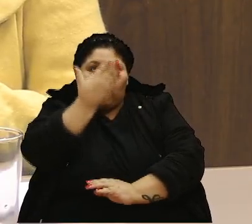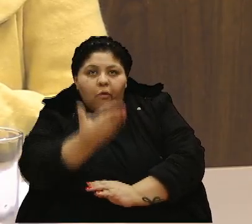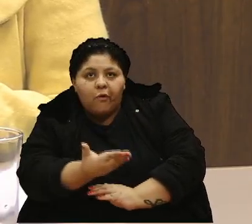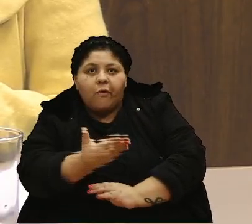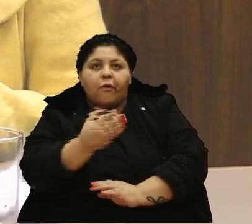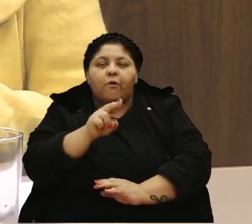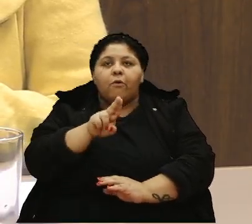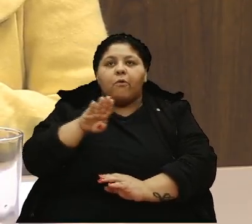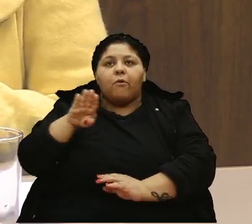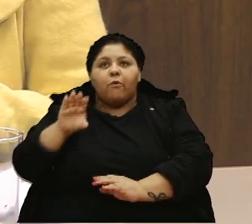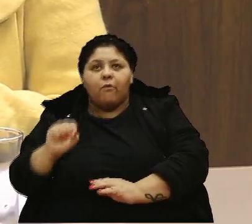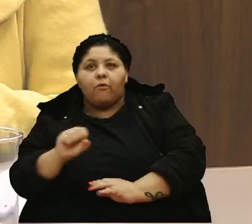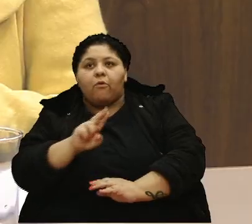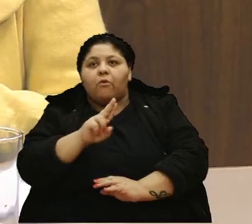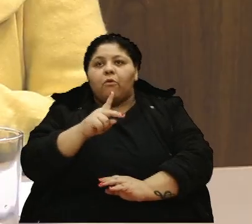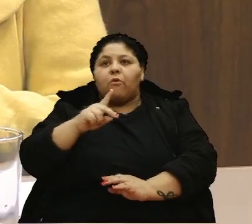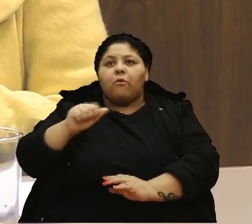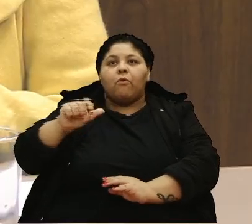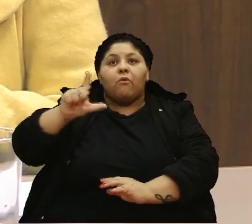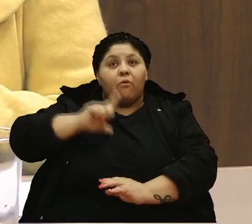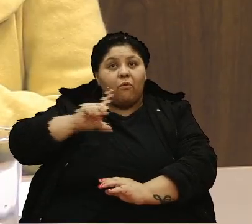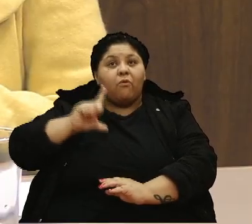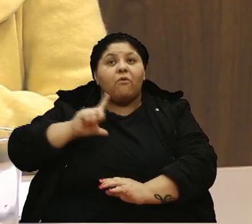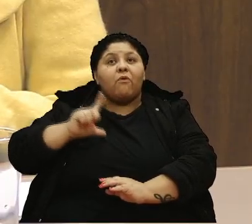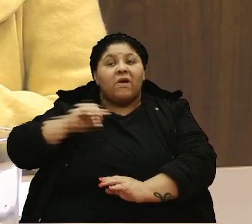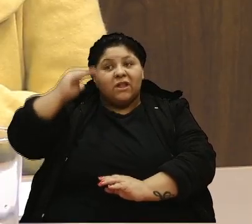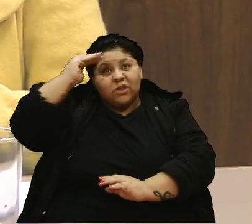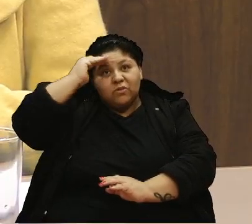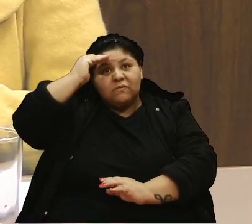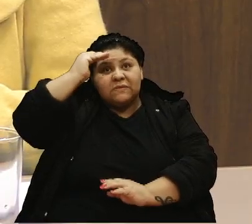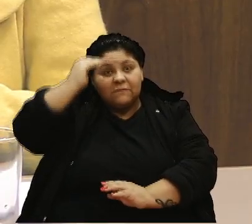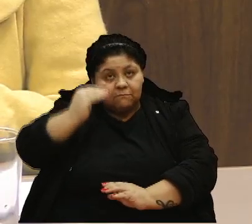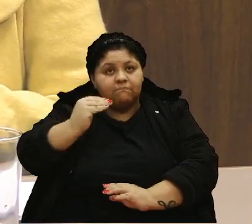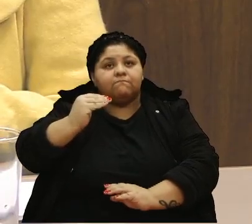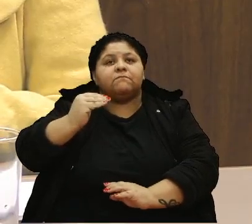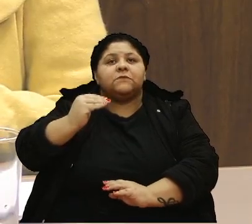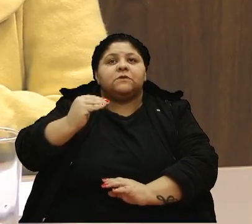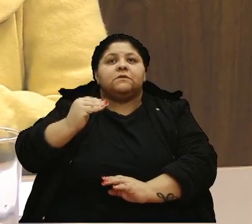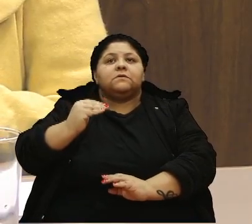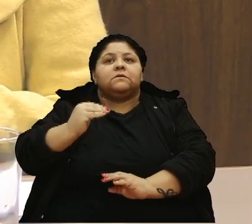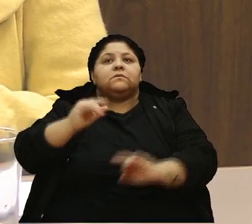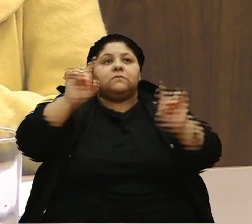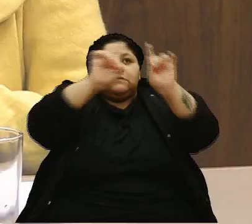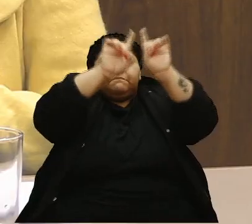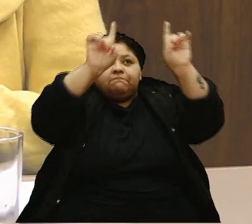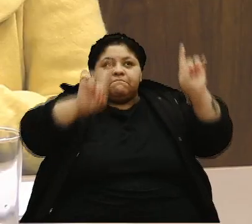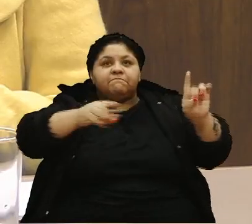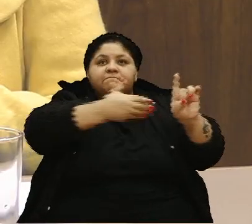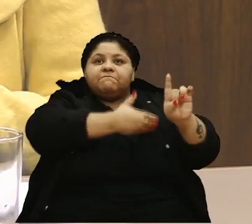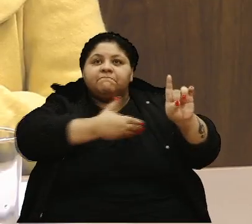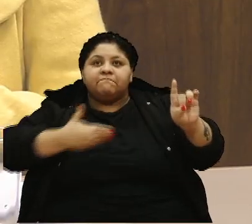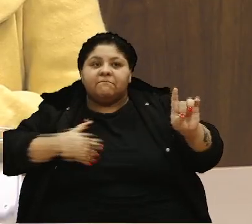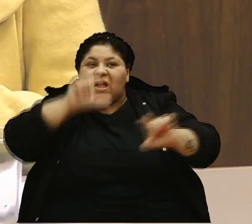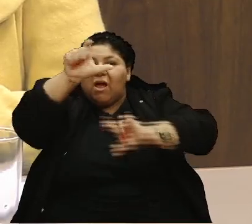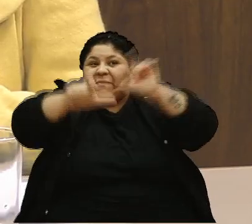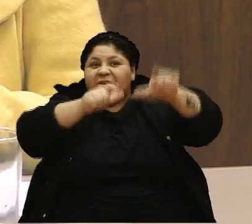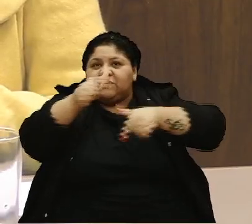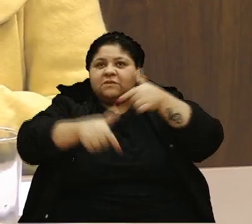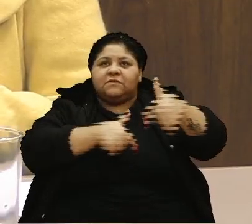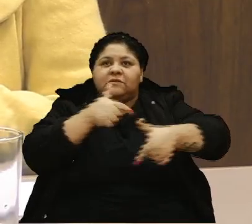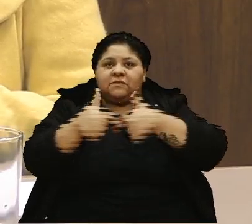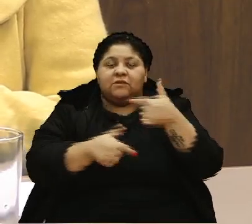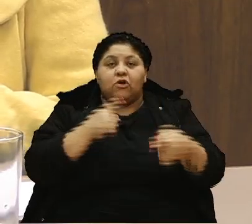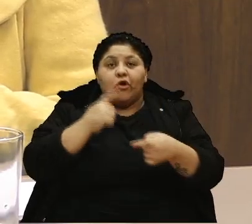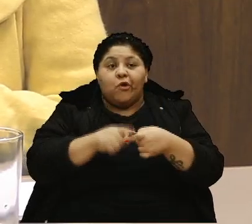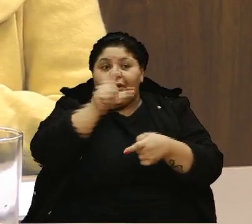nas UBSs, nas UPAs, elas têm que ser com um respeito ao servidor, à servidora, à pessoa que está lá trabalhando, porque